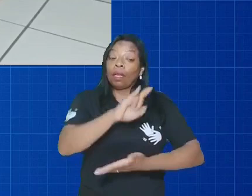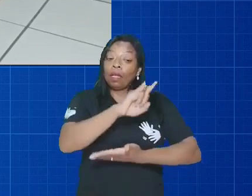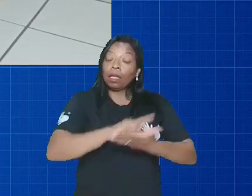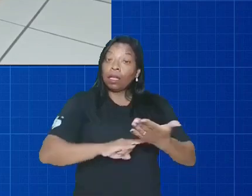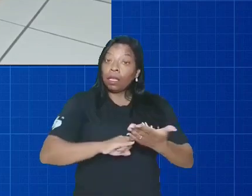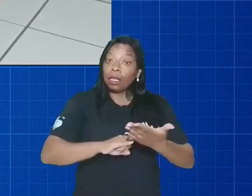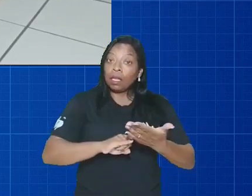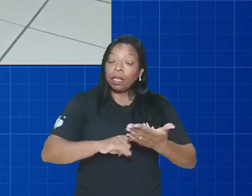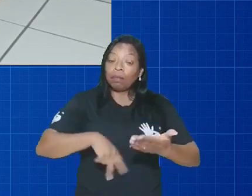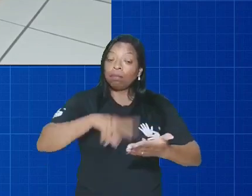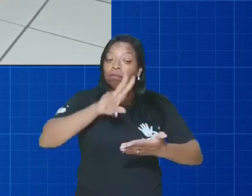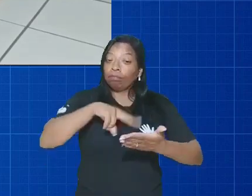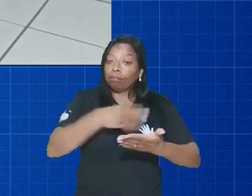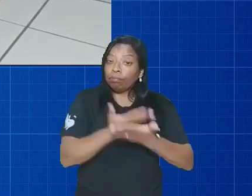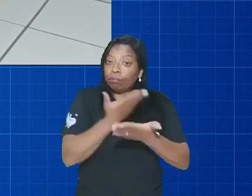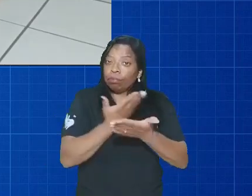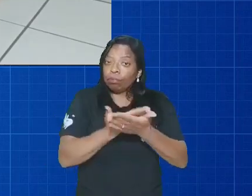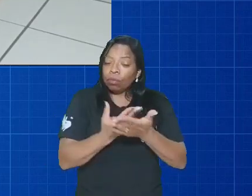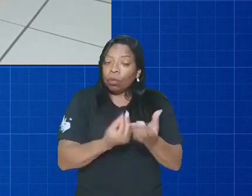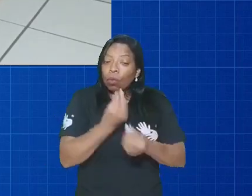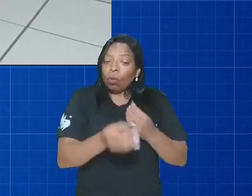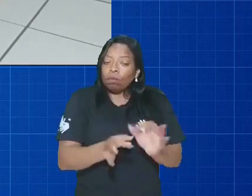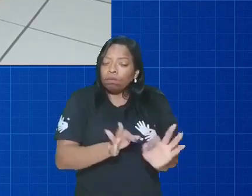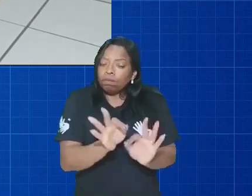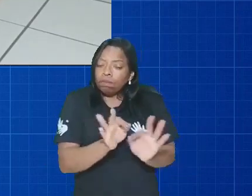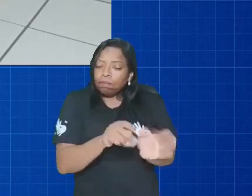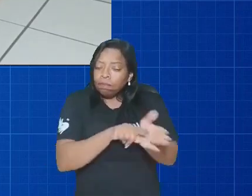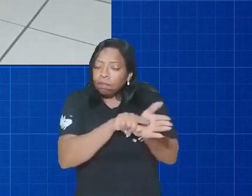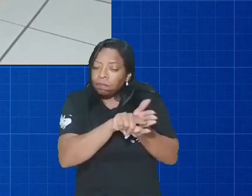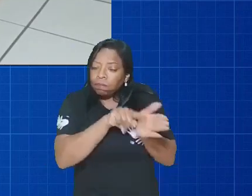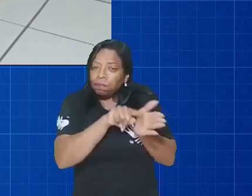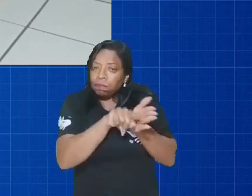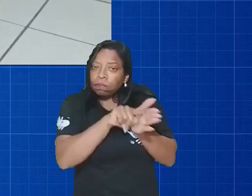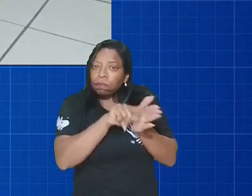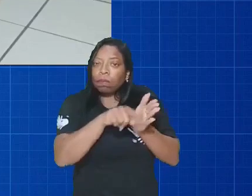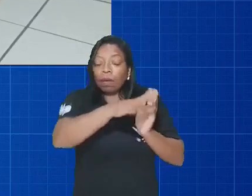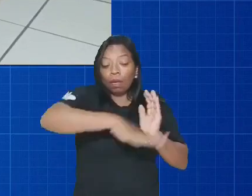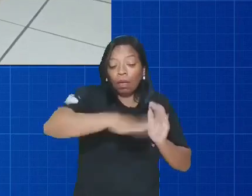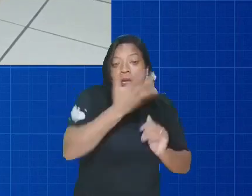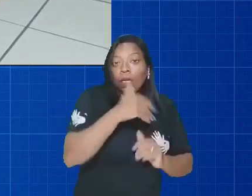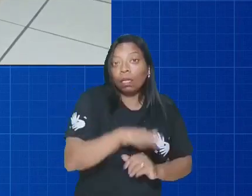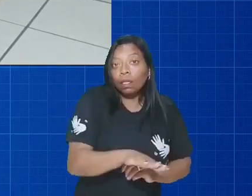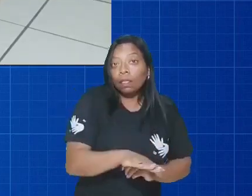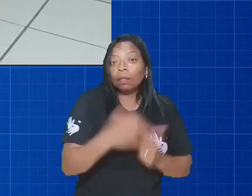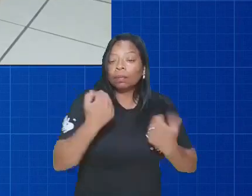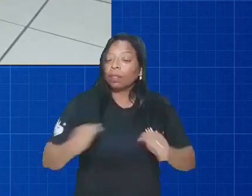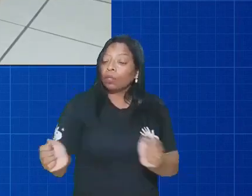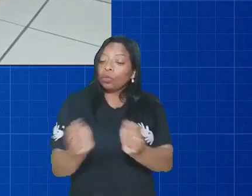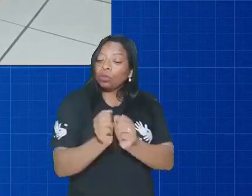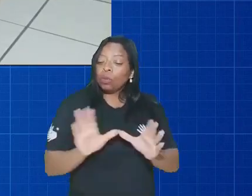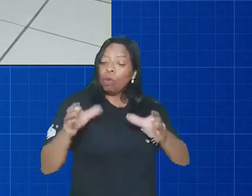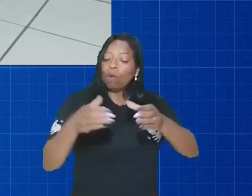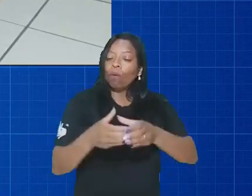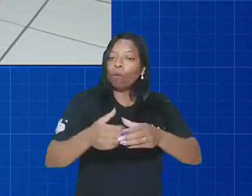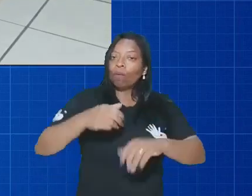ser muito bem elaborado por profissionais que estejam realmente interessados em cuidar dessa criança,